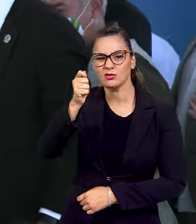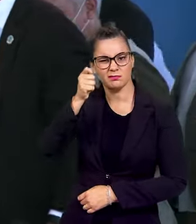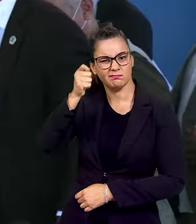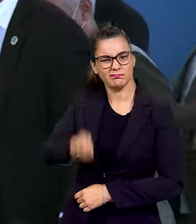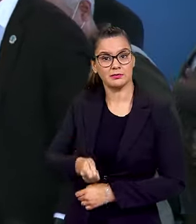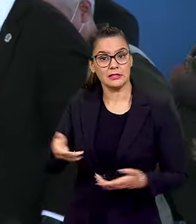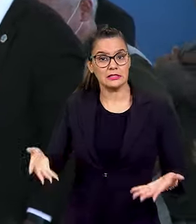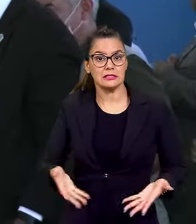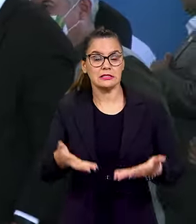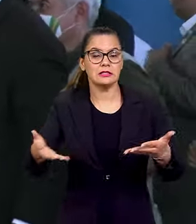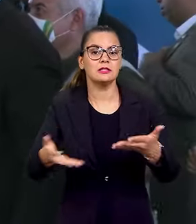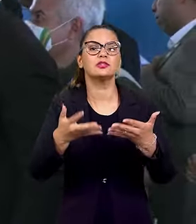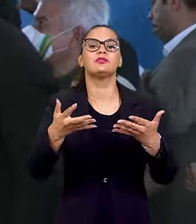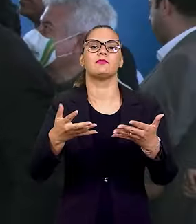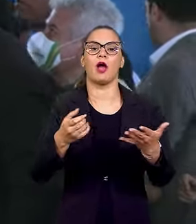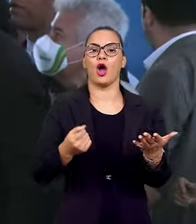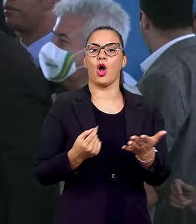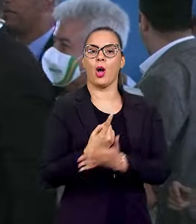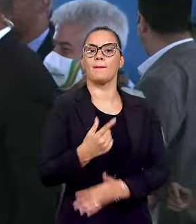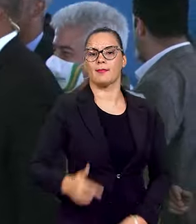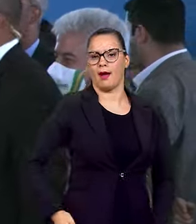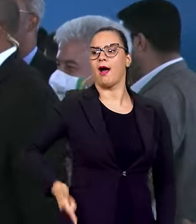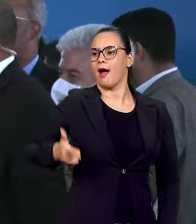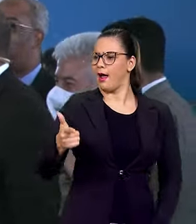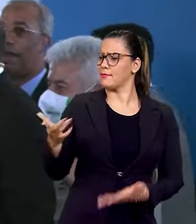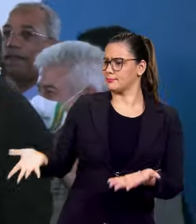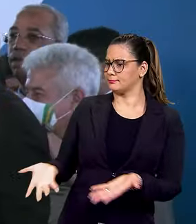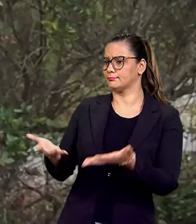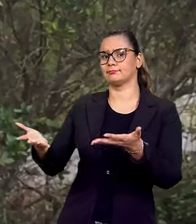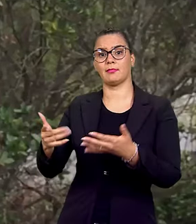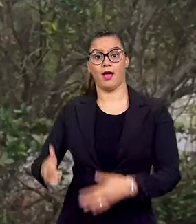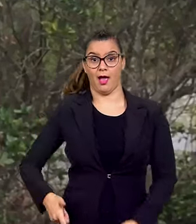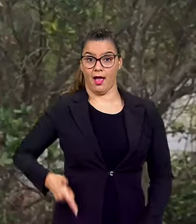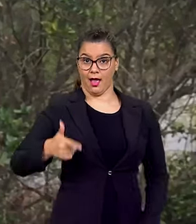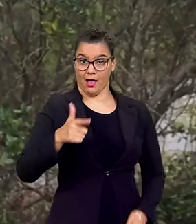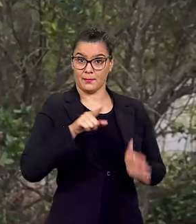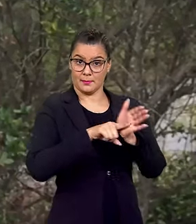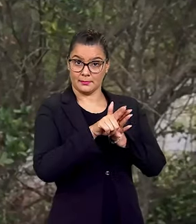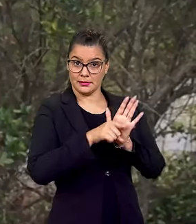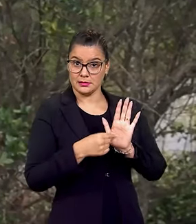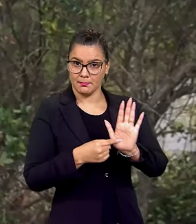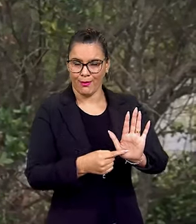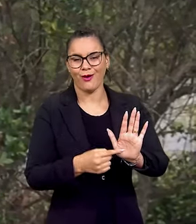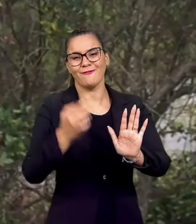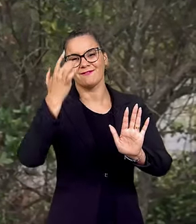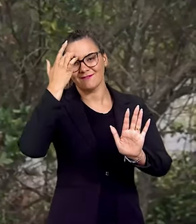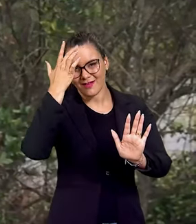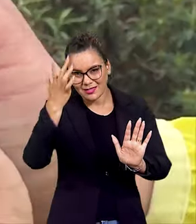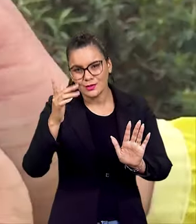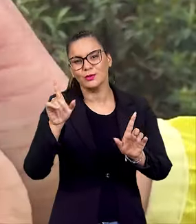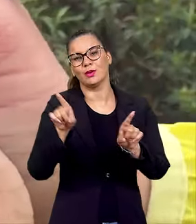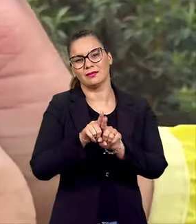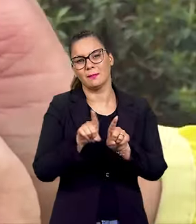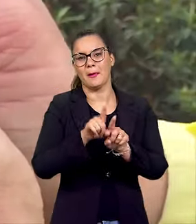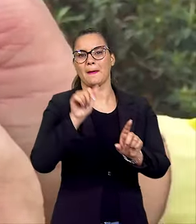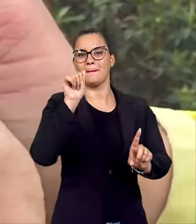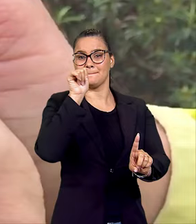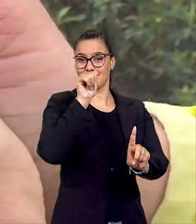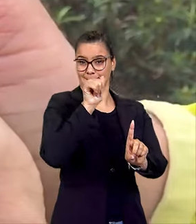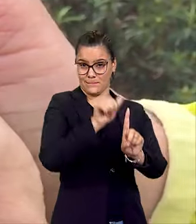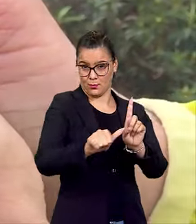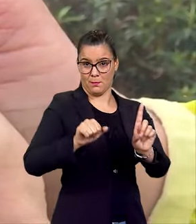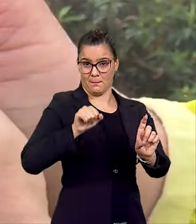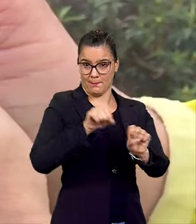da força bruta e incentivava a compra de armas. Armas que as pesquisas mostram facilitaram muitas vezes não